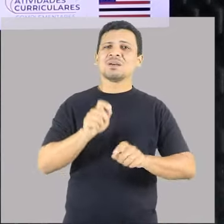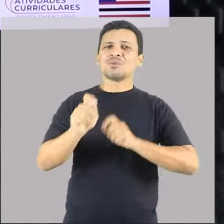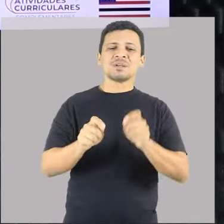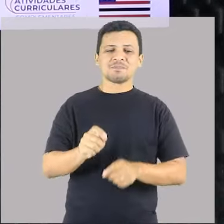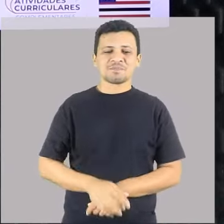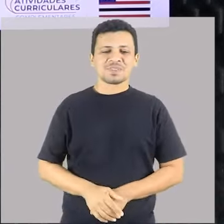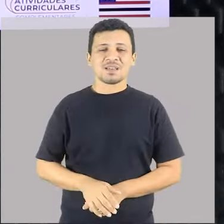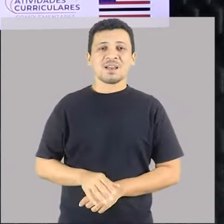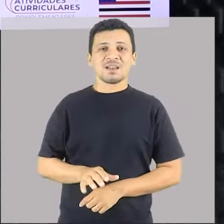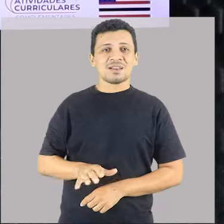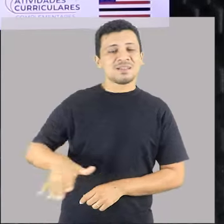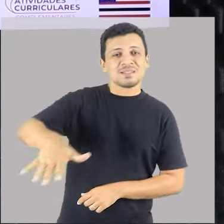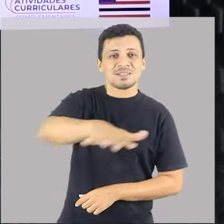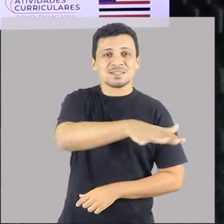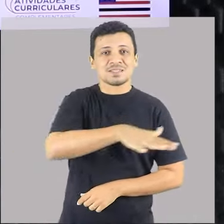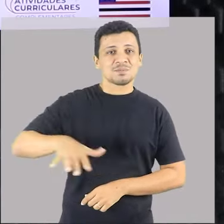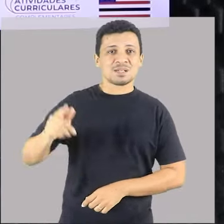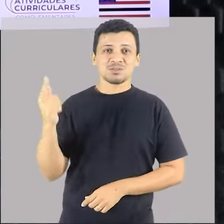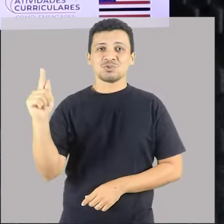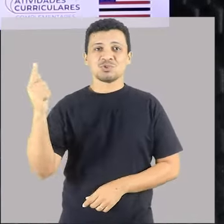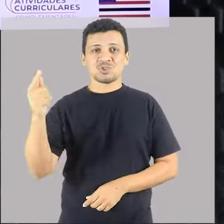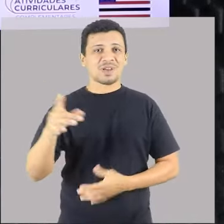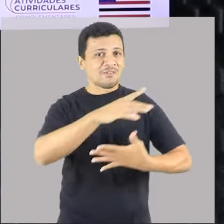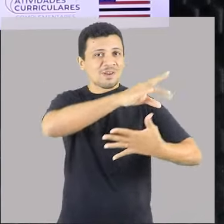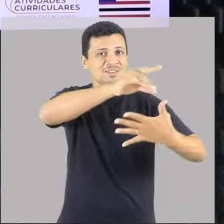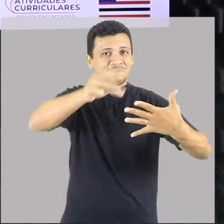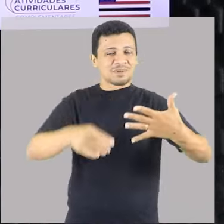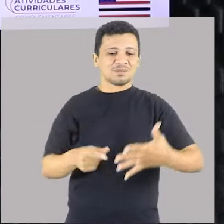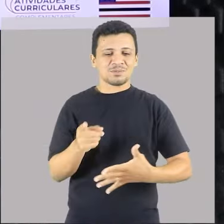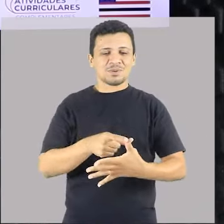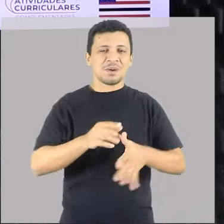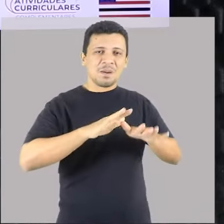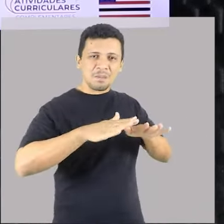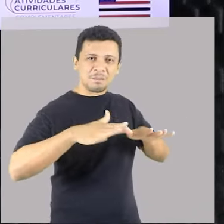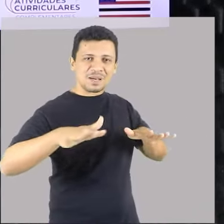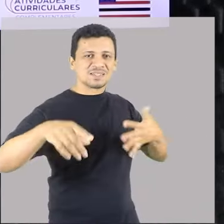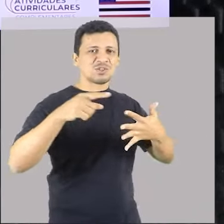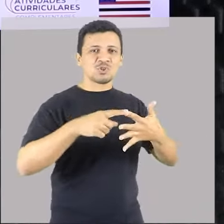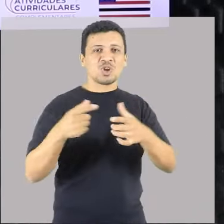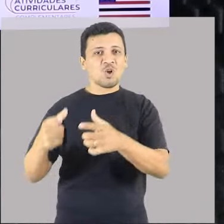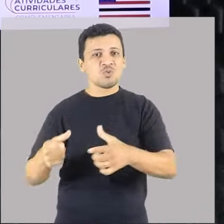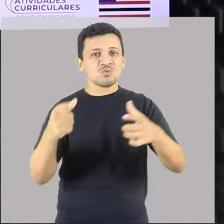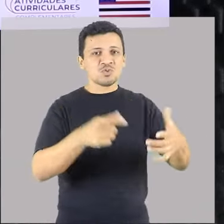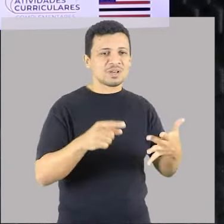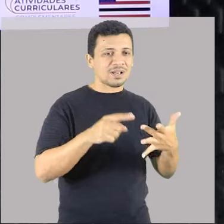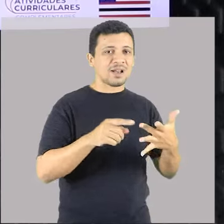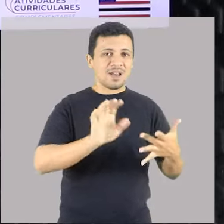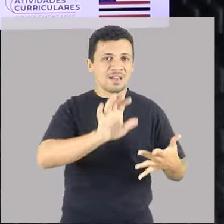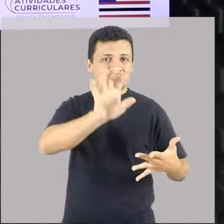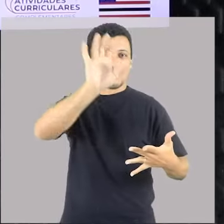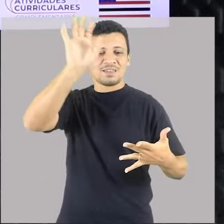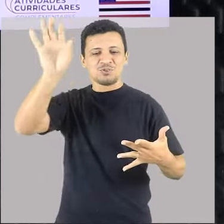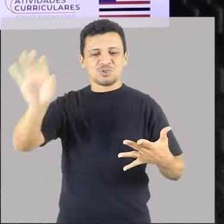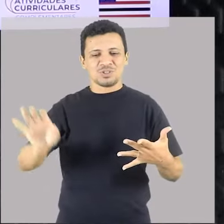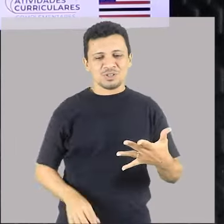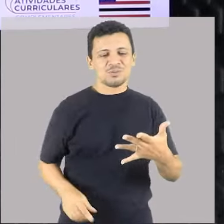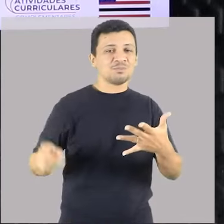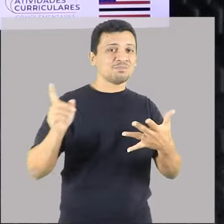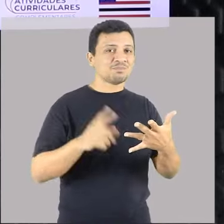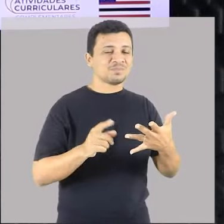espaço geográfico e os seus elementos né Vamos falar hoje sobre paisagem lugar região território para